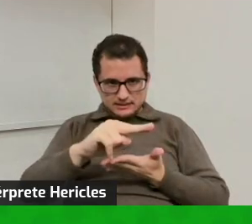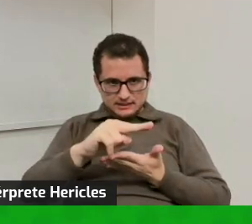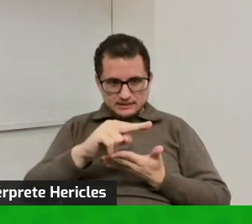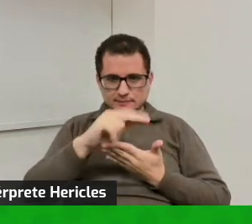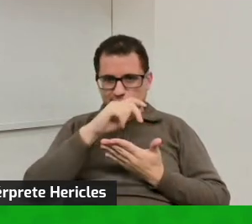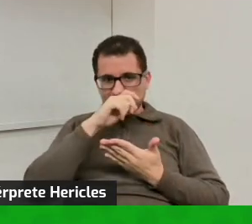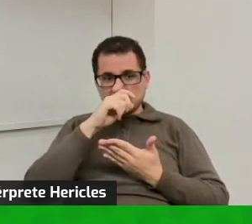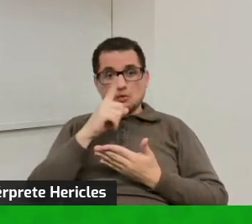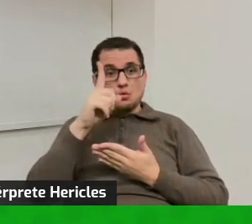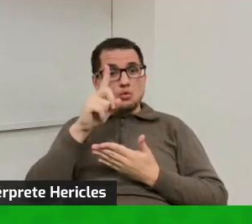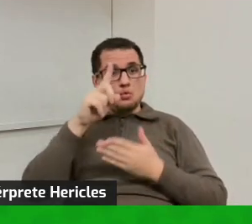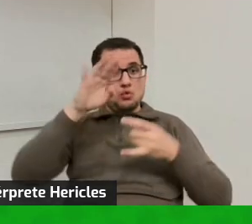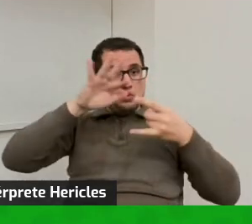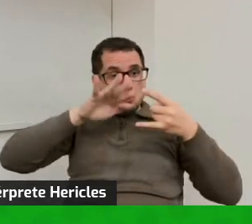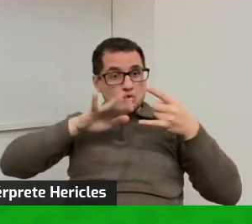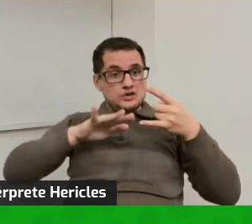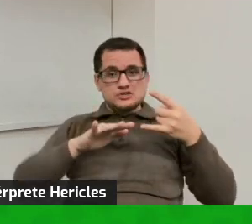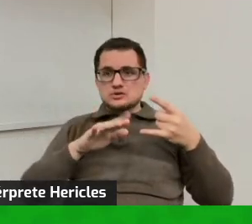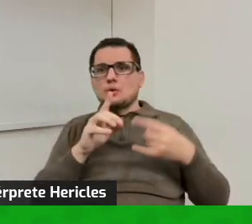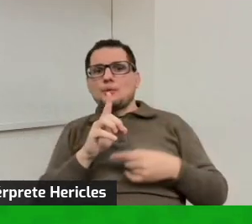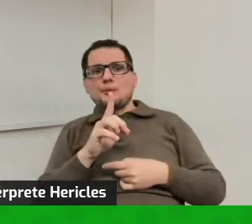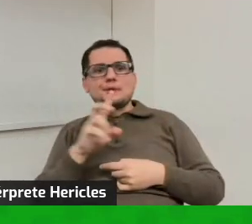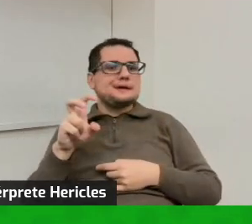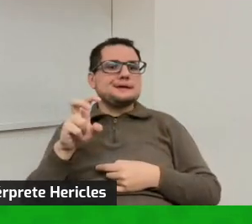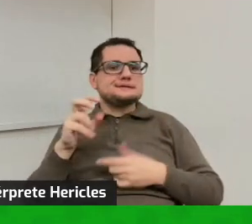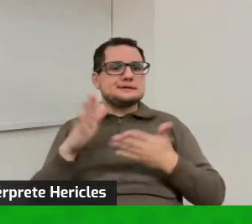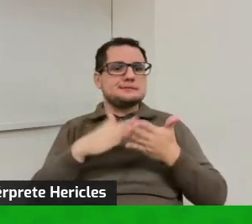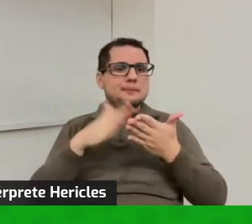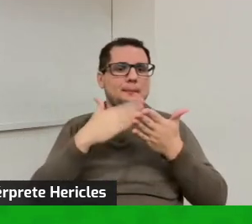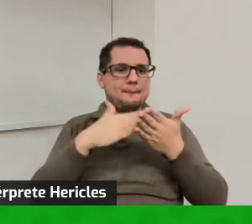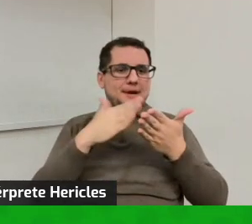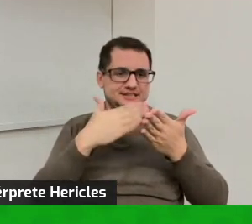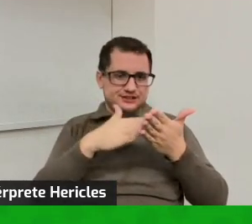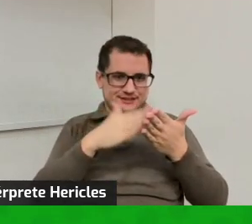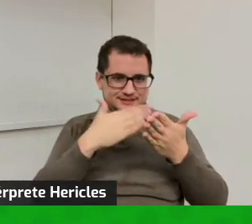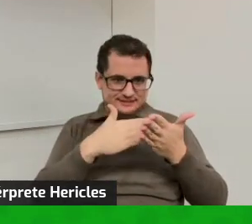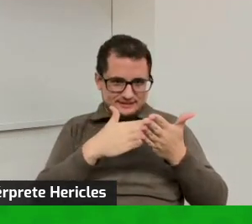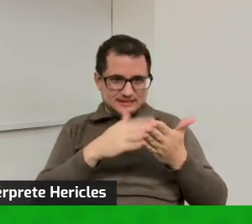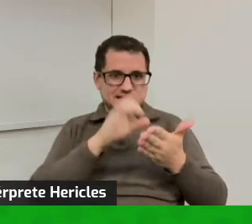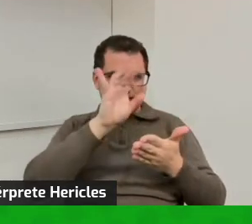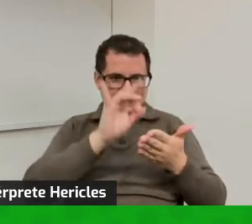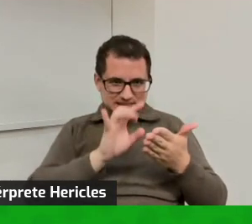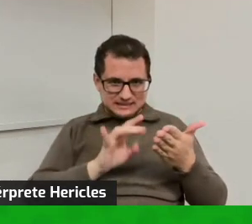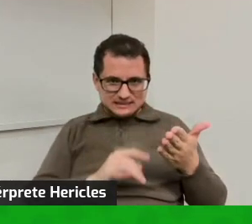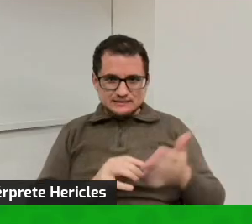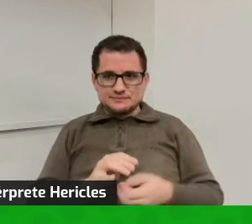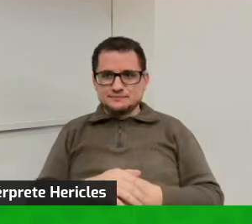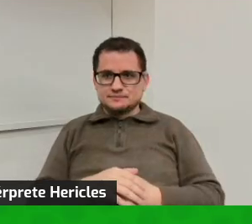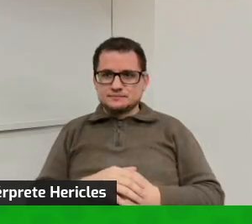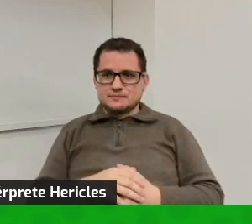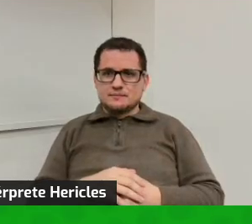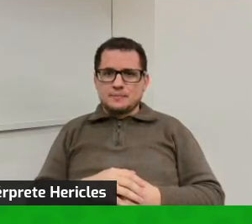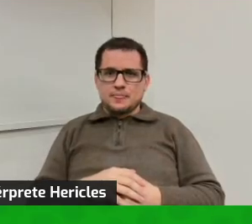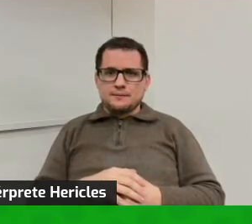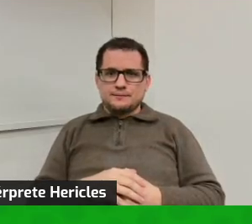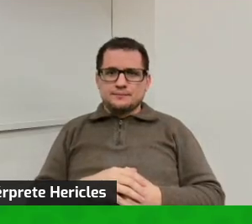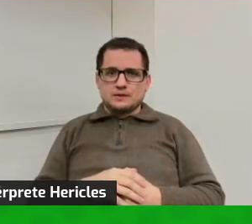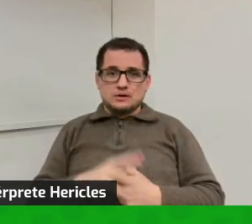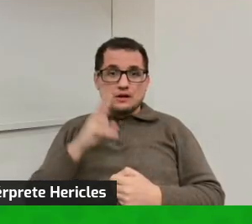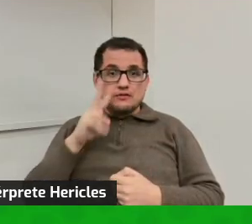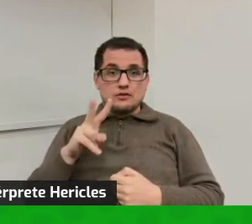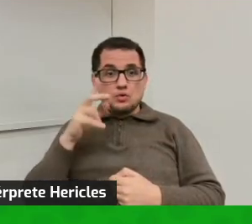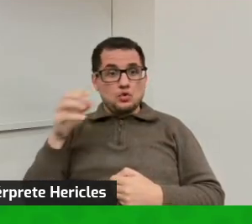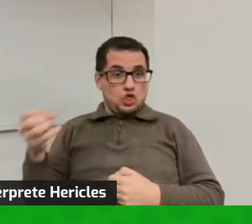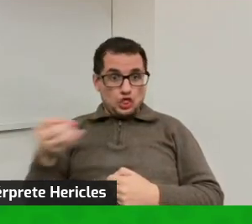das cartas. Posso até abrir aqui agora. Colocar todos, ok. Ele abriu um novo Word, tá aqui,